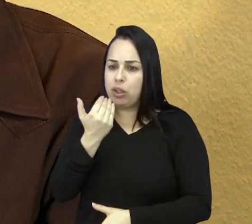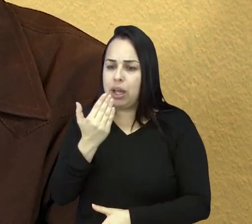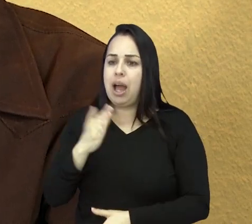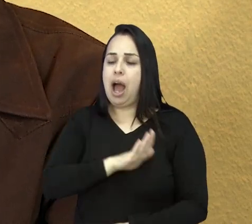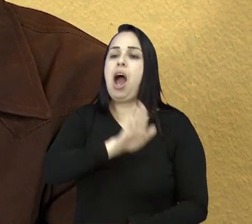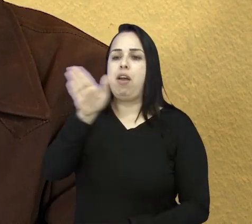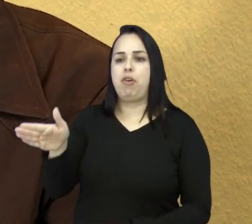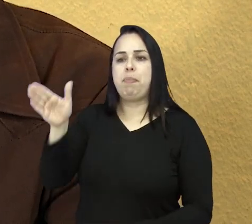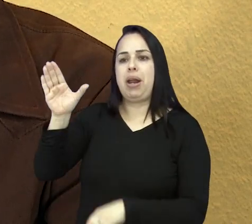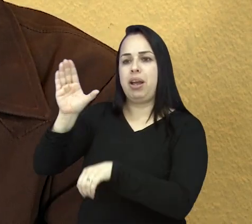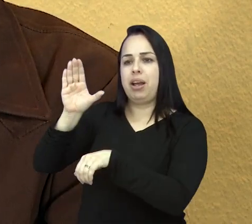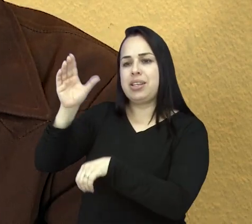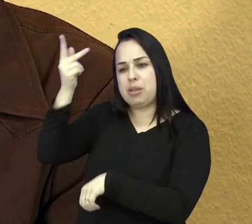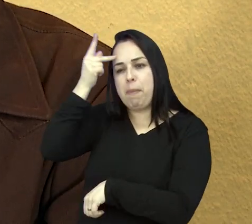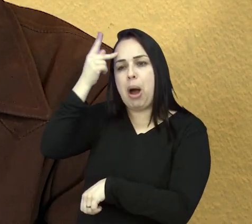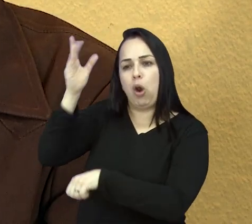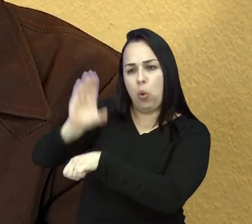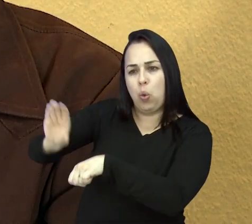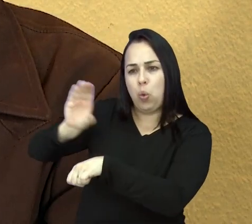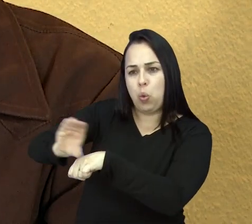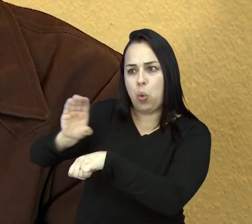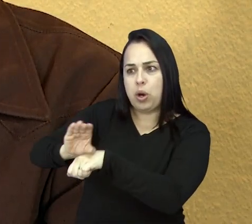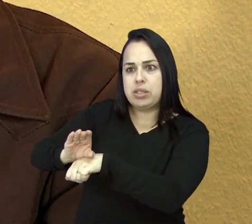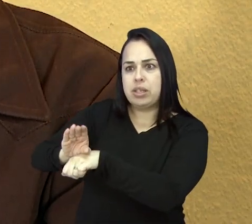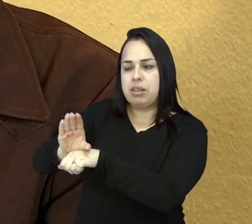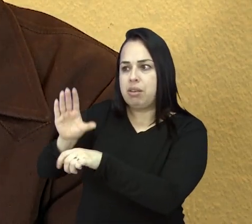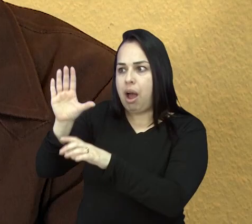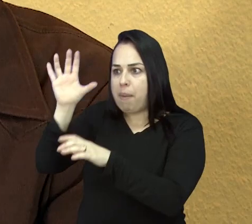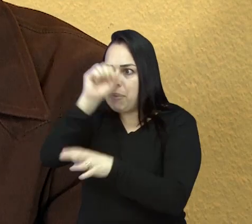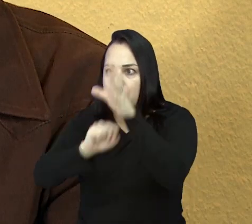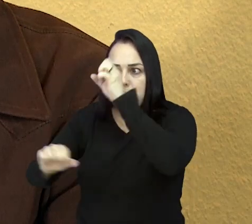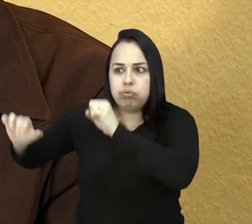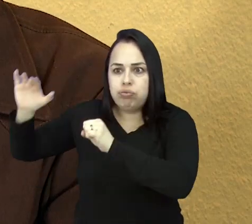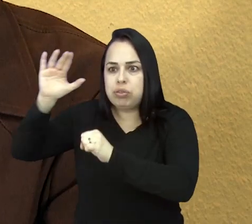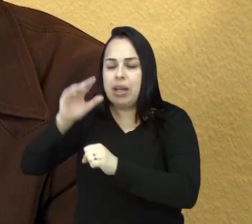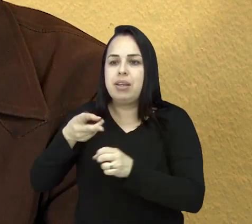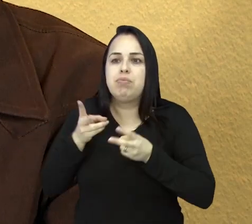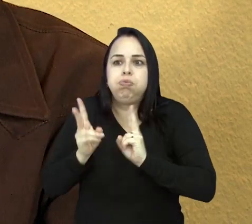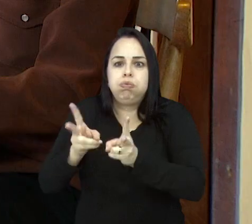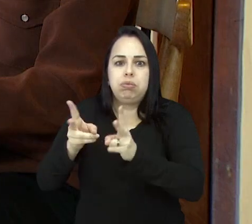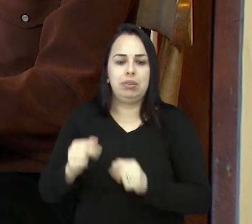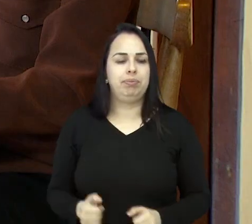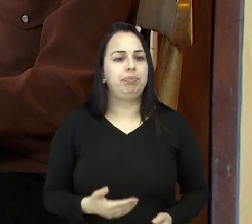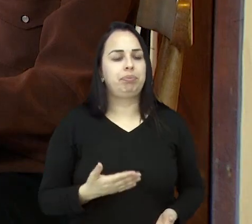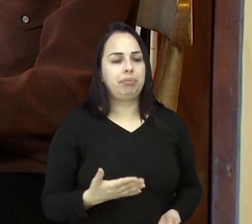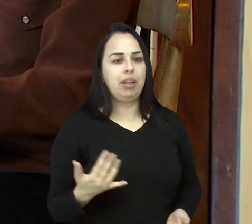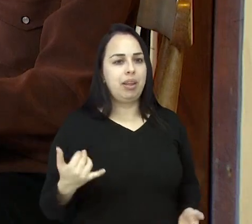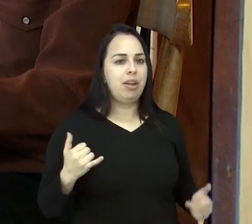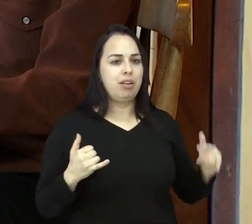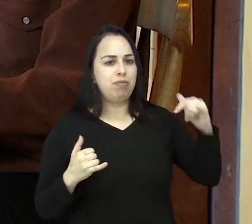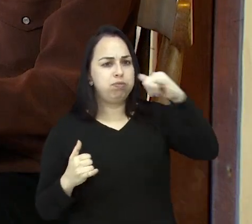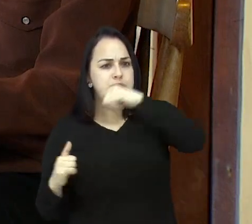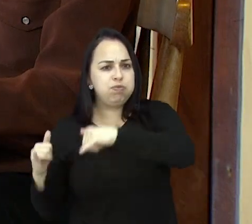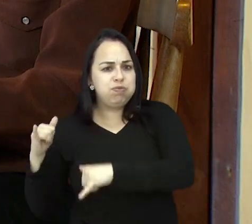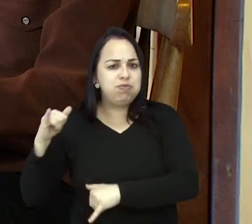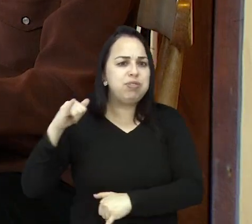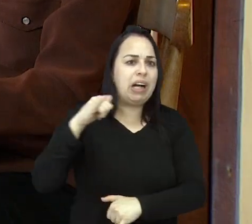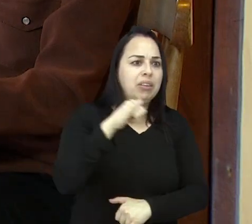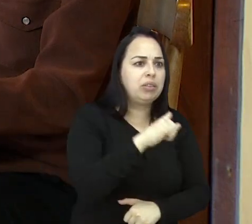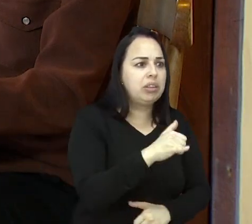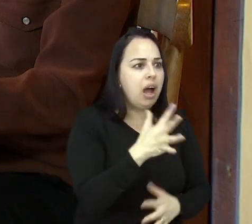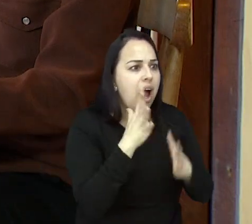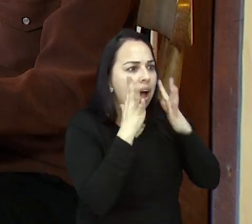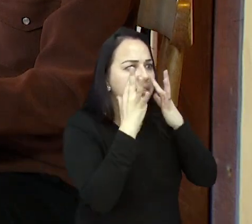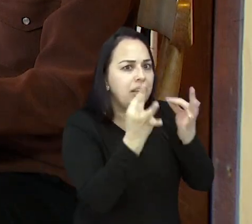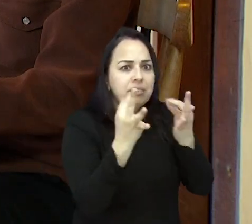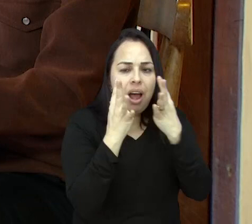eu fui para São Paulo, fiz um curso de especialização e nunca mais parei de fotografar alimento. Raquel, quando você viaja, assim, o